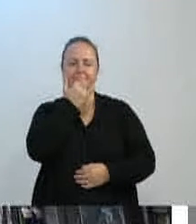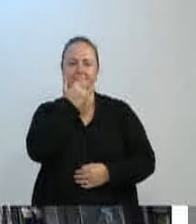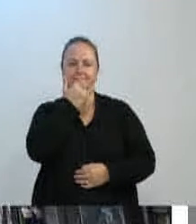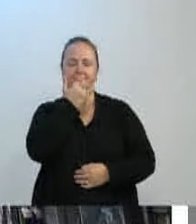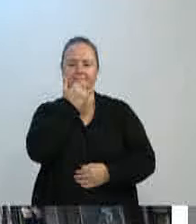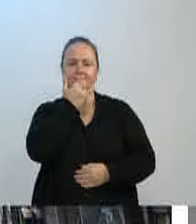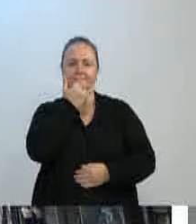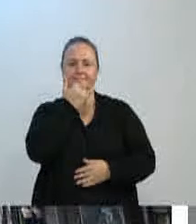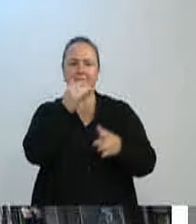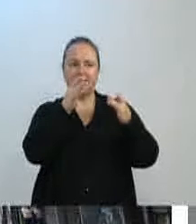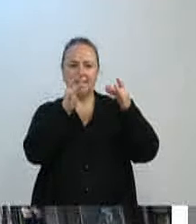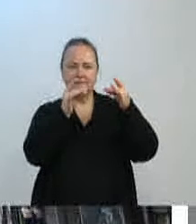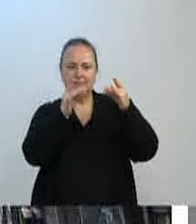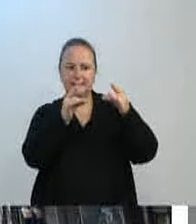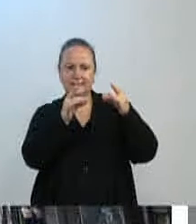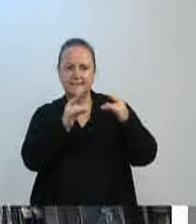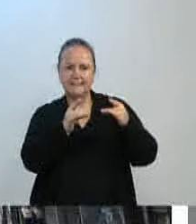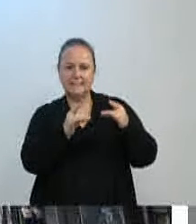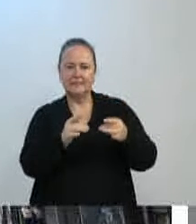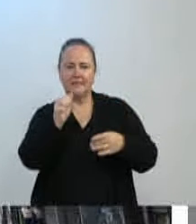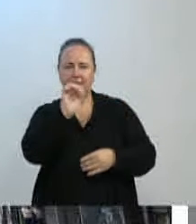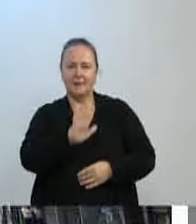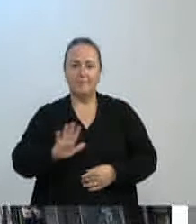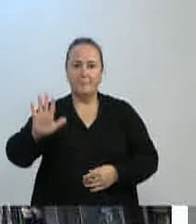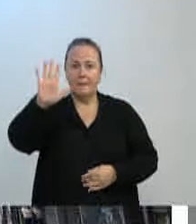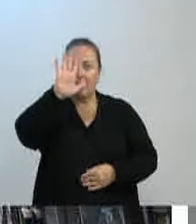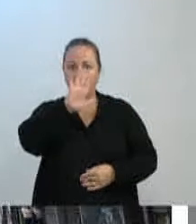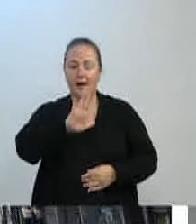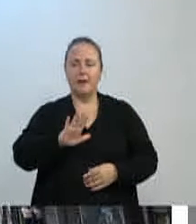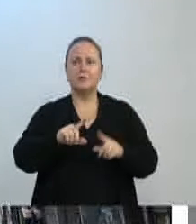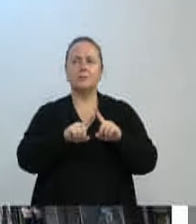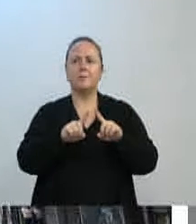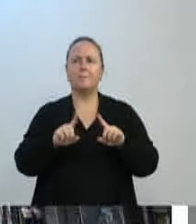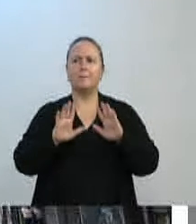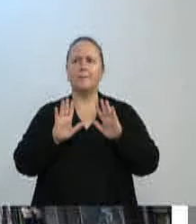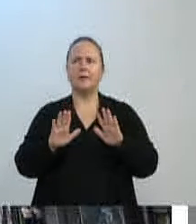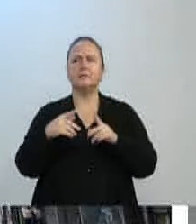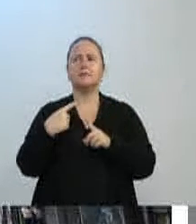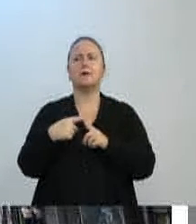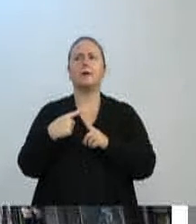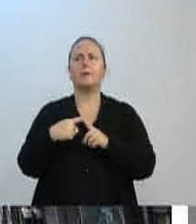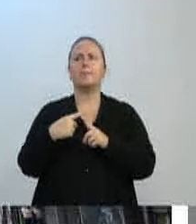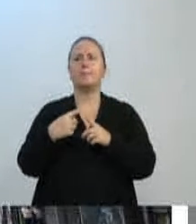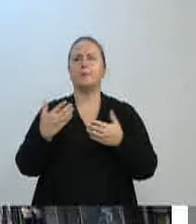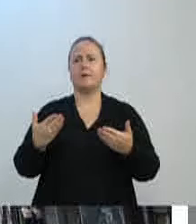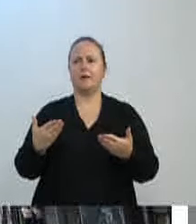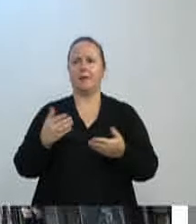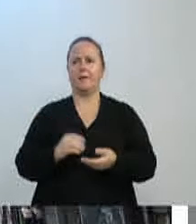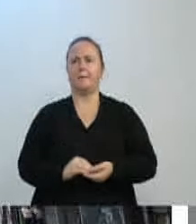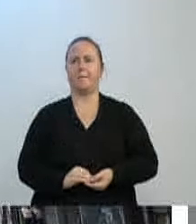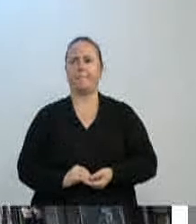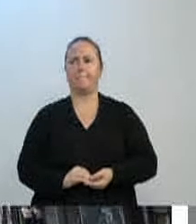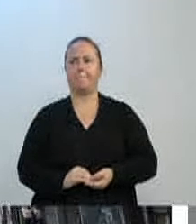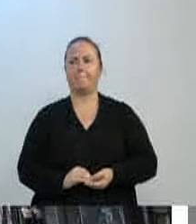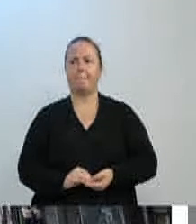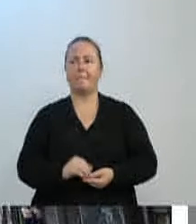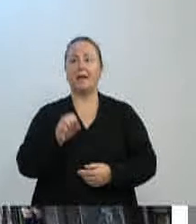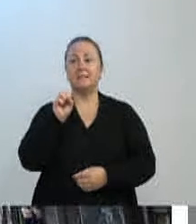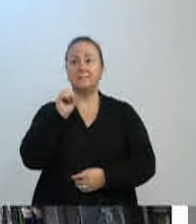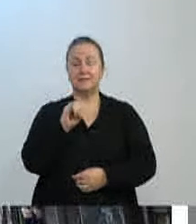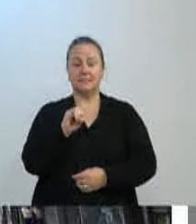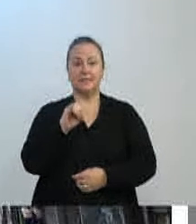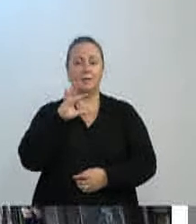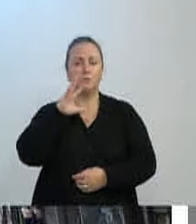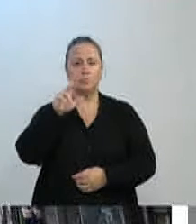o excesso de imagens, mas por que isso? Porque se eu colocasse cada imagem dessas numa